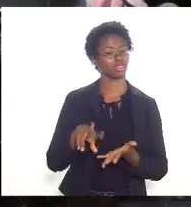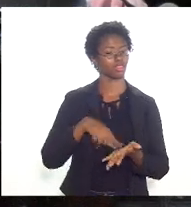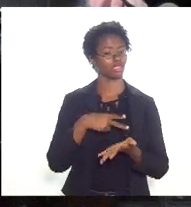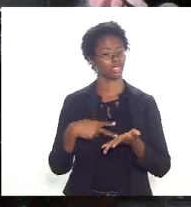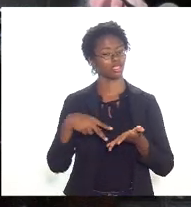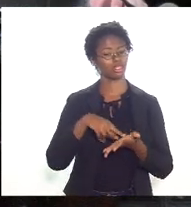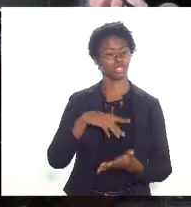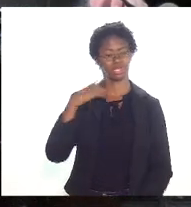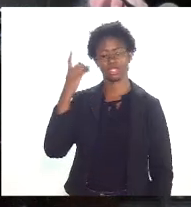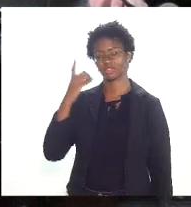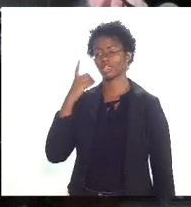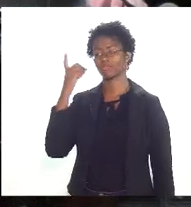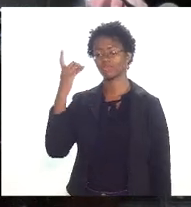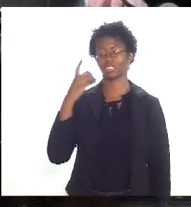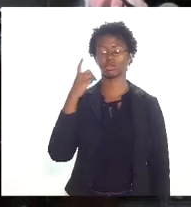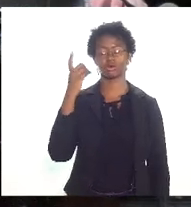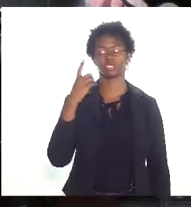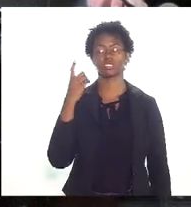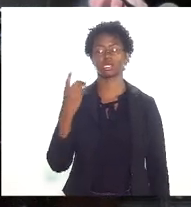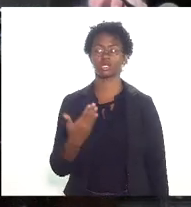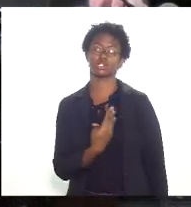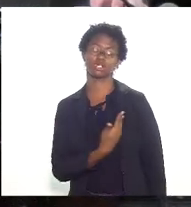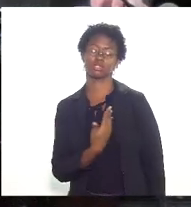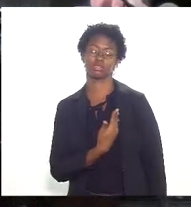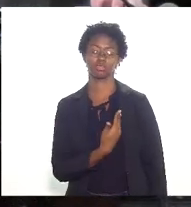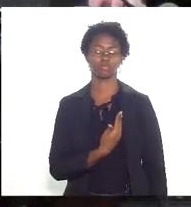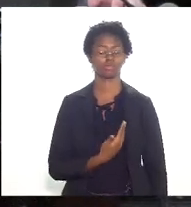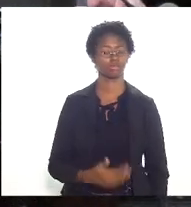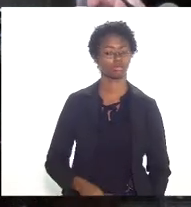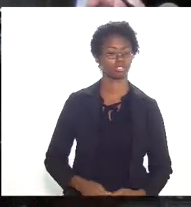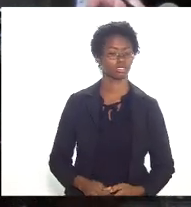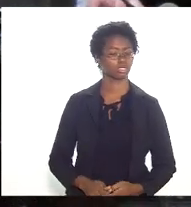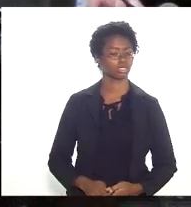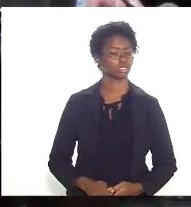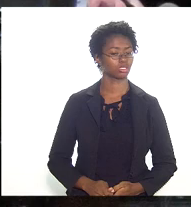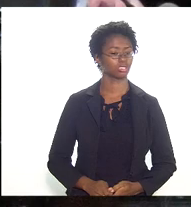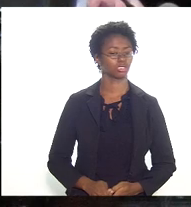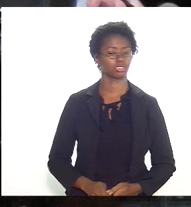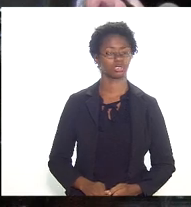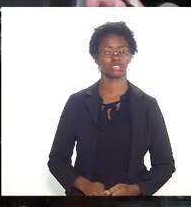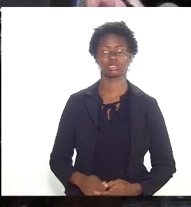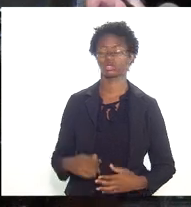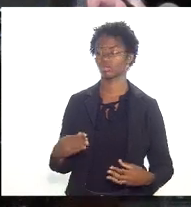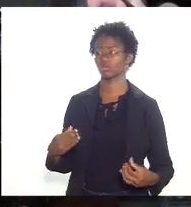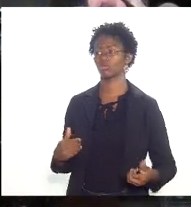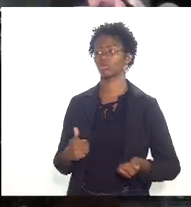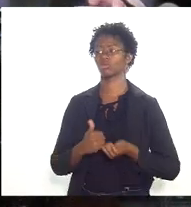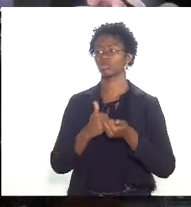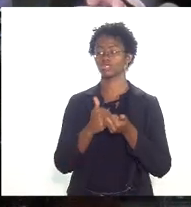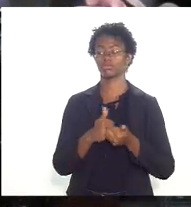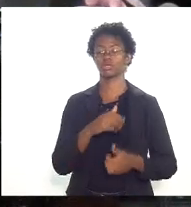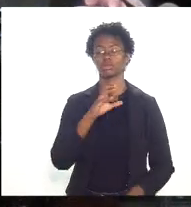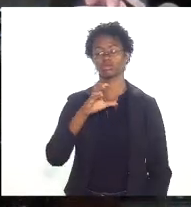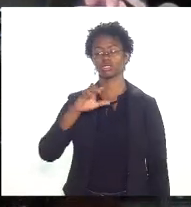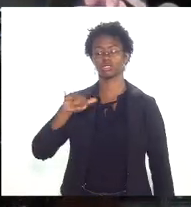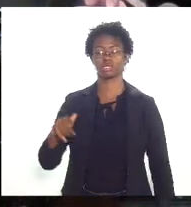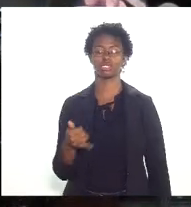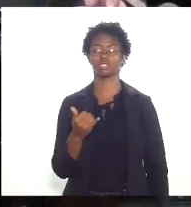Deputado amigo e qual foi a ccj presidente